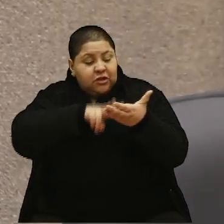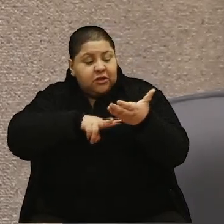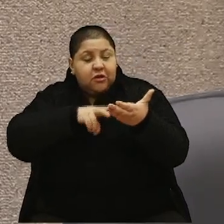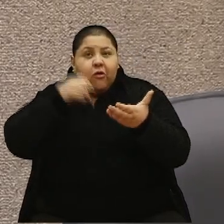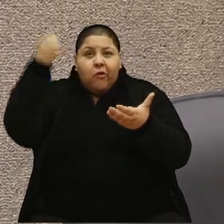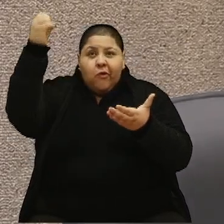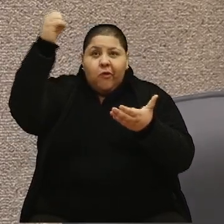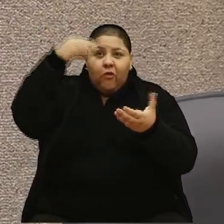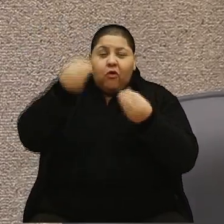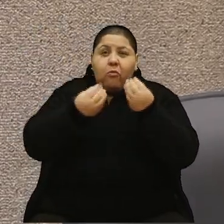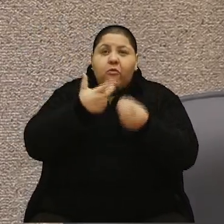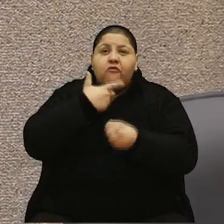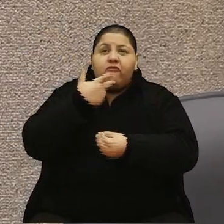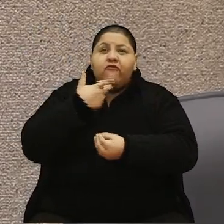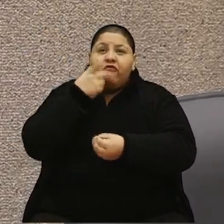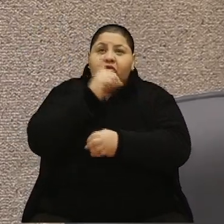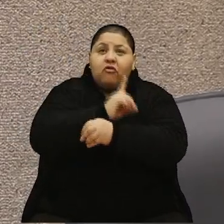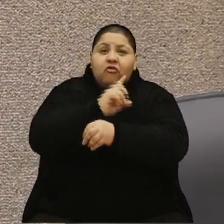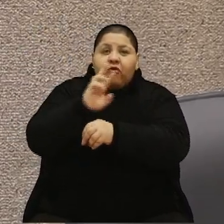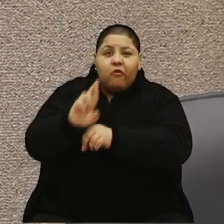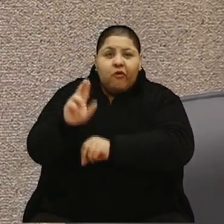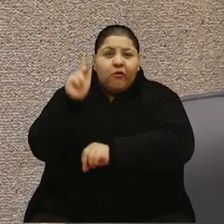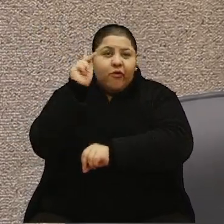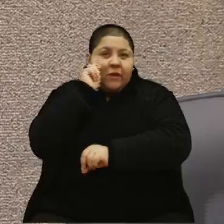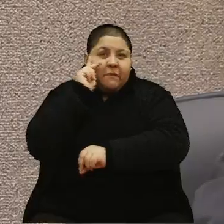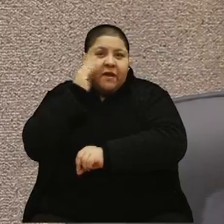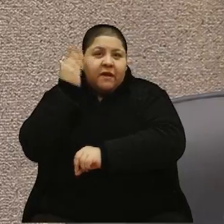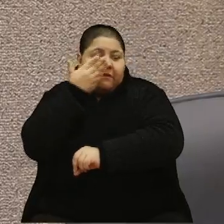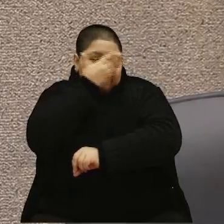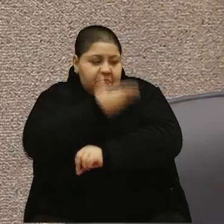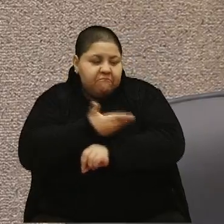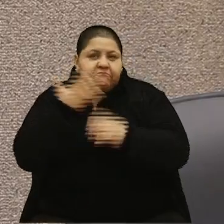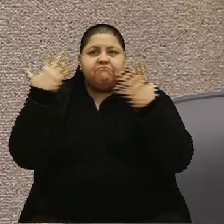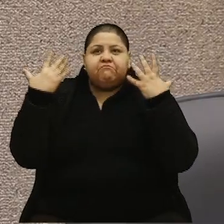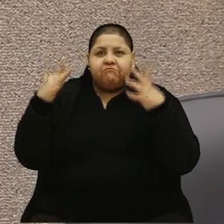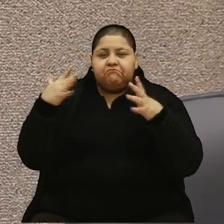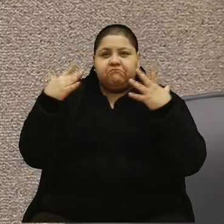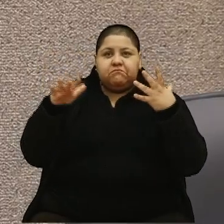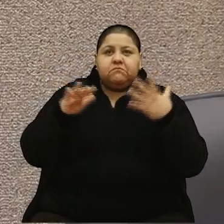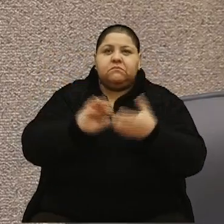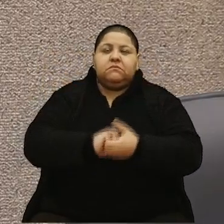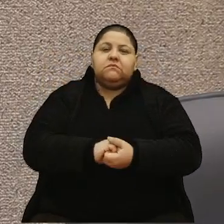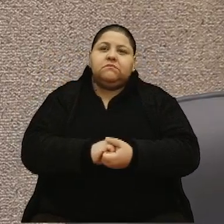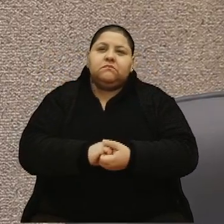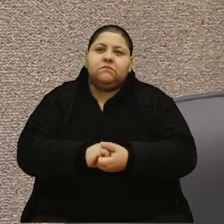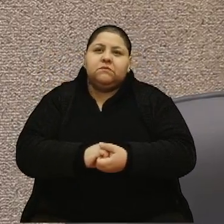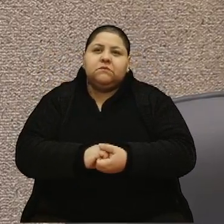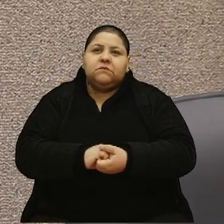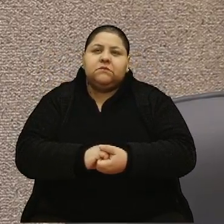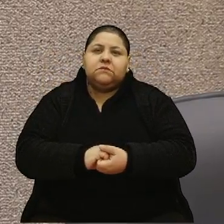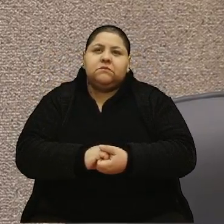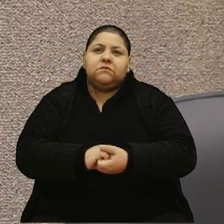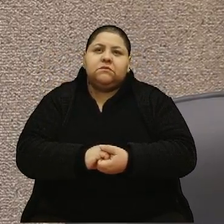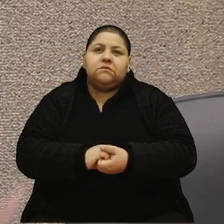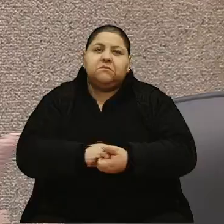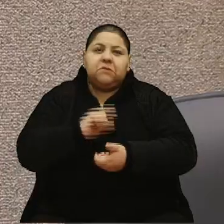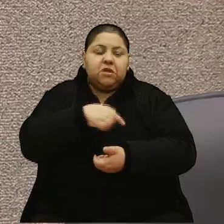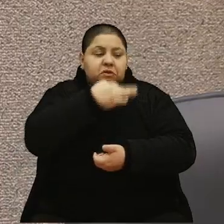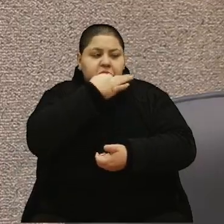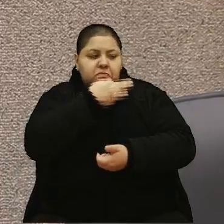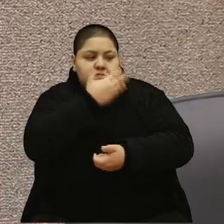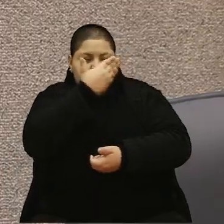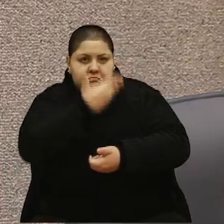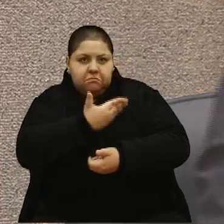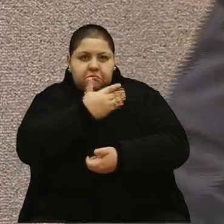o doutor Libardi aqui, parabenizar inclusive pela sua postura